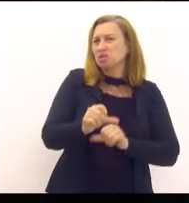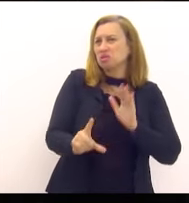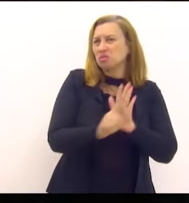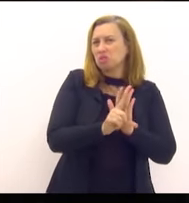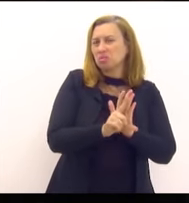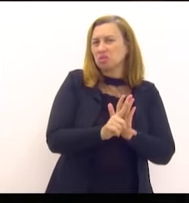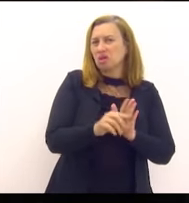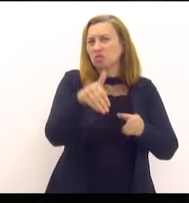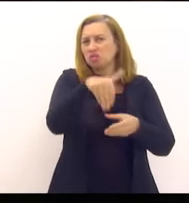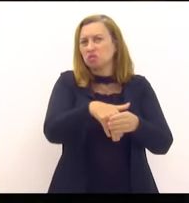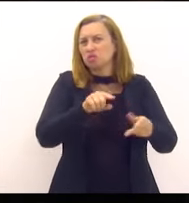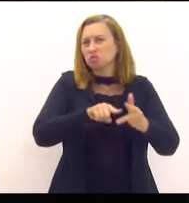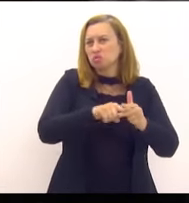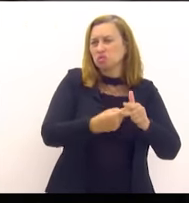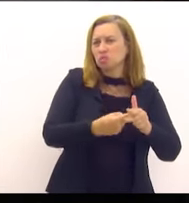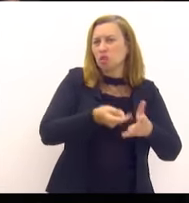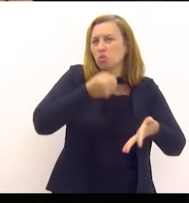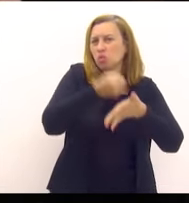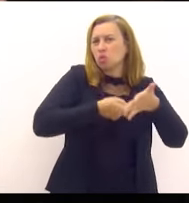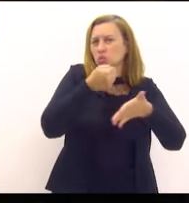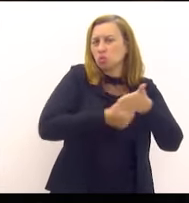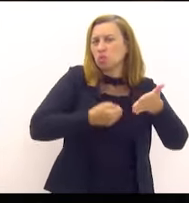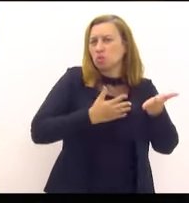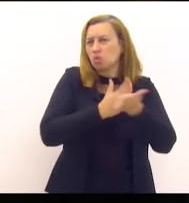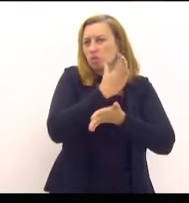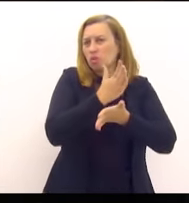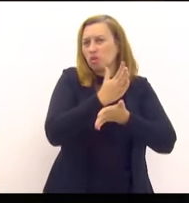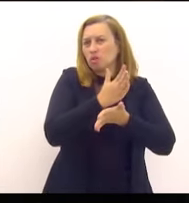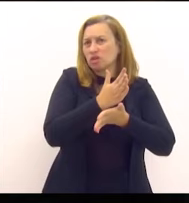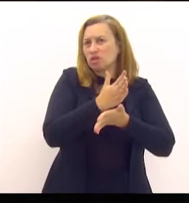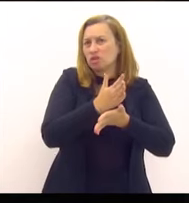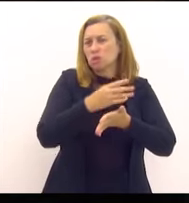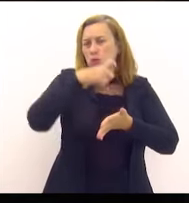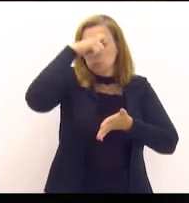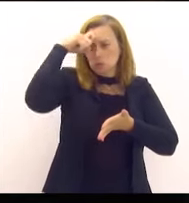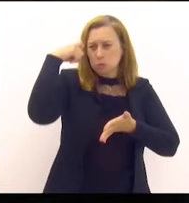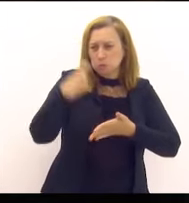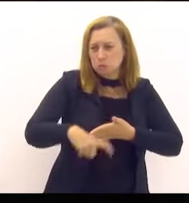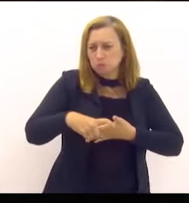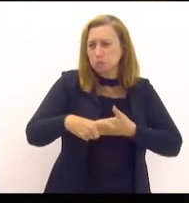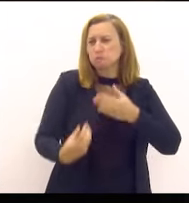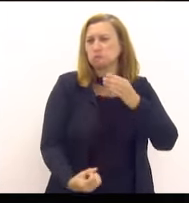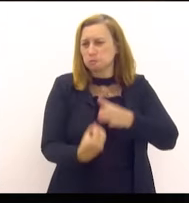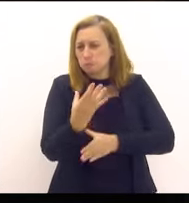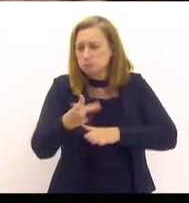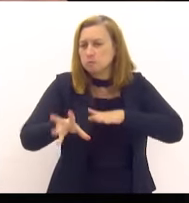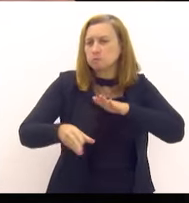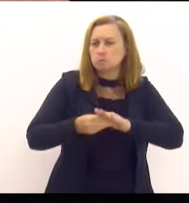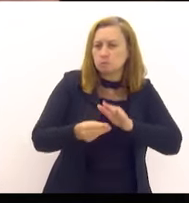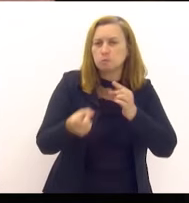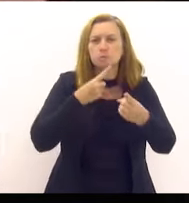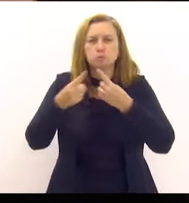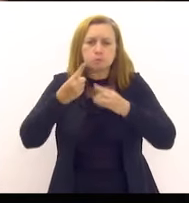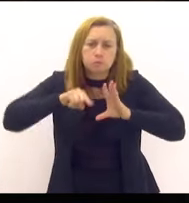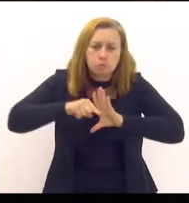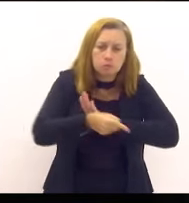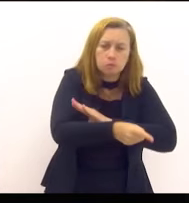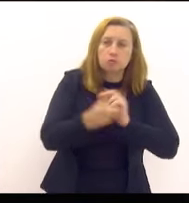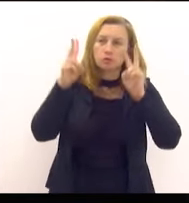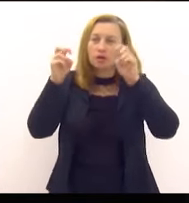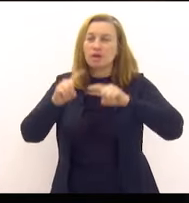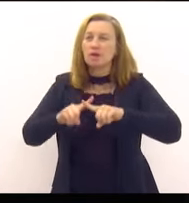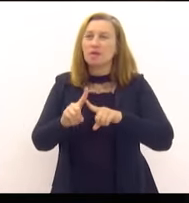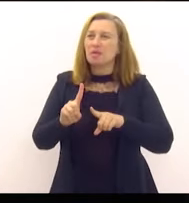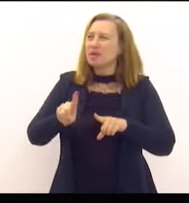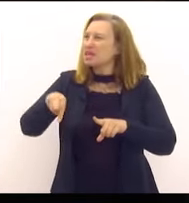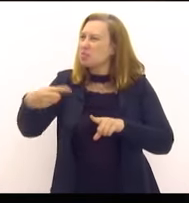ser regulamentada, que a gente lutou para que fosse aprovada, que a gente batalhou, fez emenda, disputou o sentido dela, para